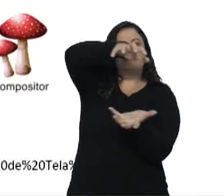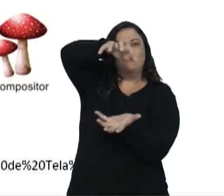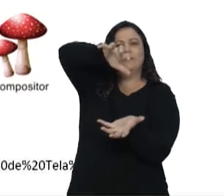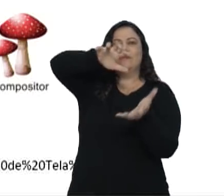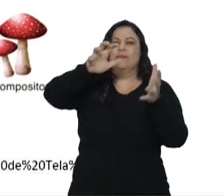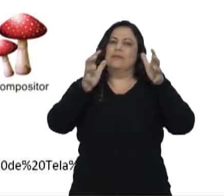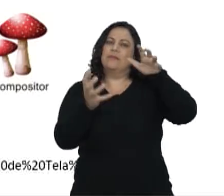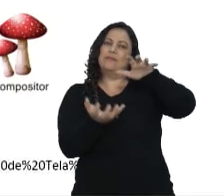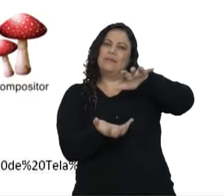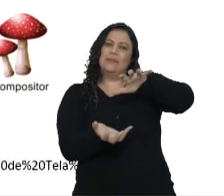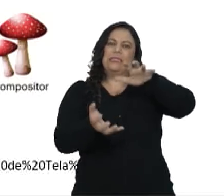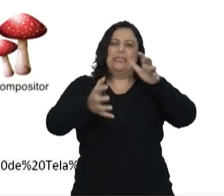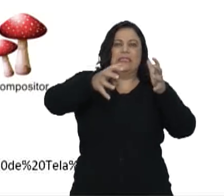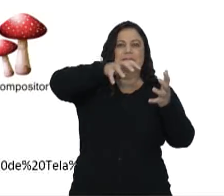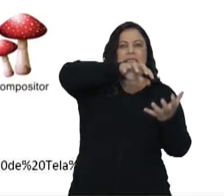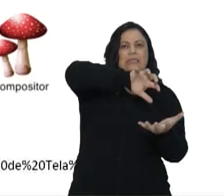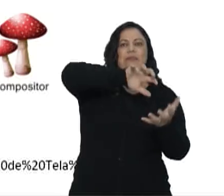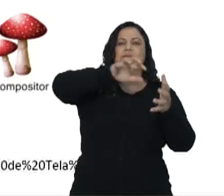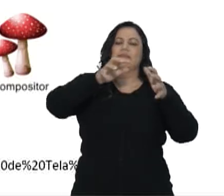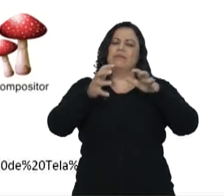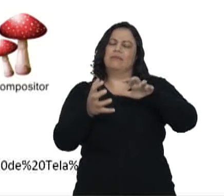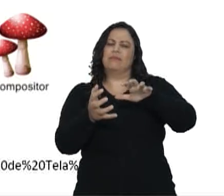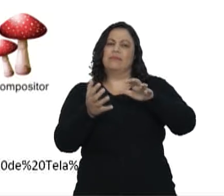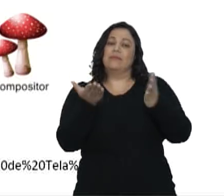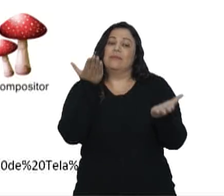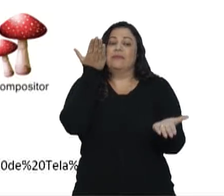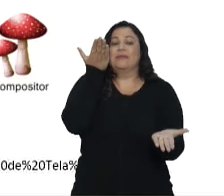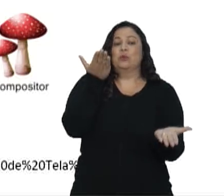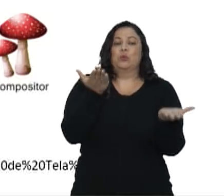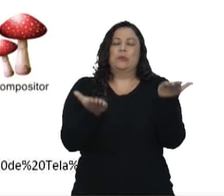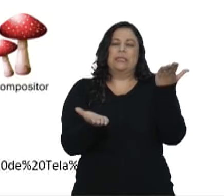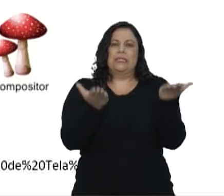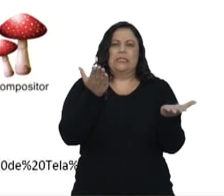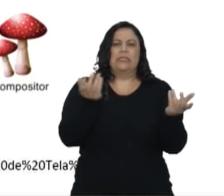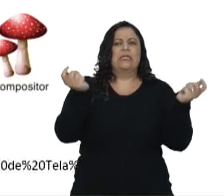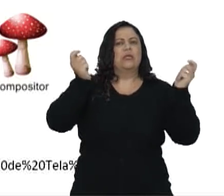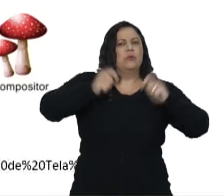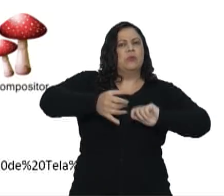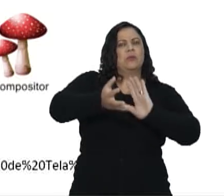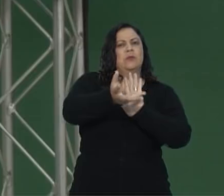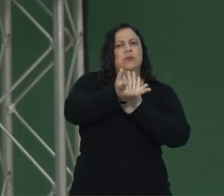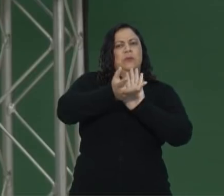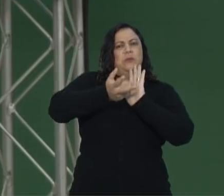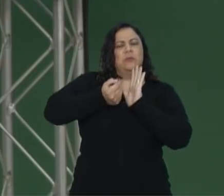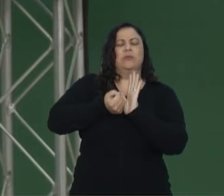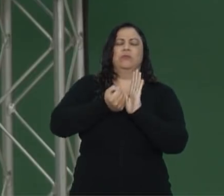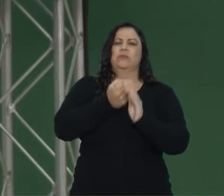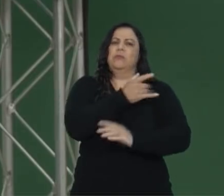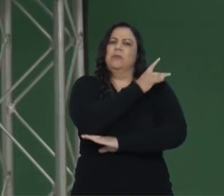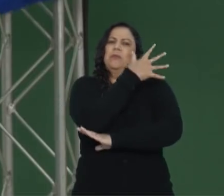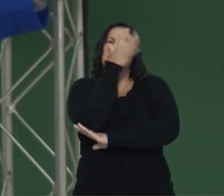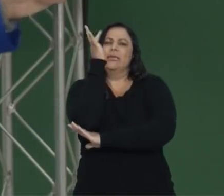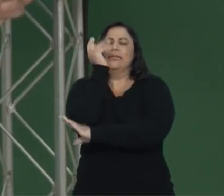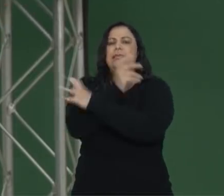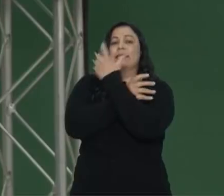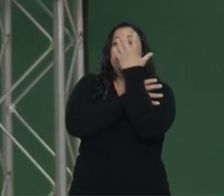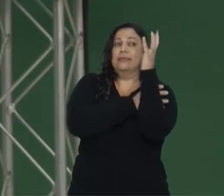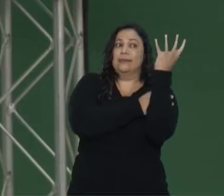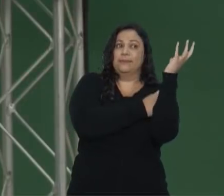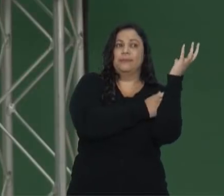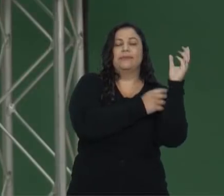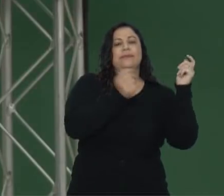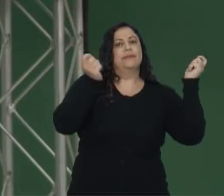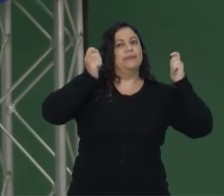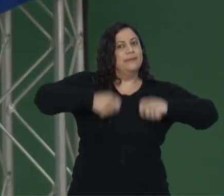à natureza, os quais, por sua vez, podem ser absorvidos pelas plantas novamente. Então, aqui eu coloquei para